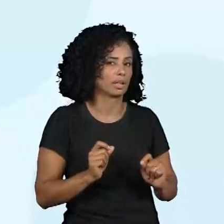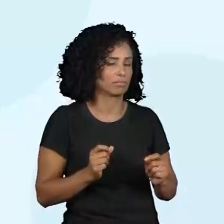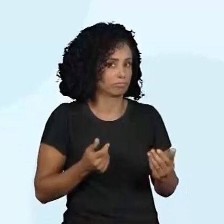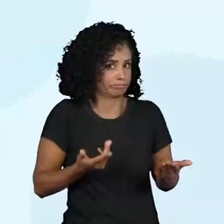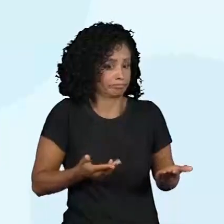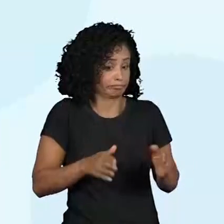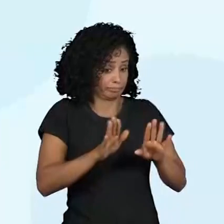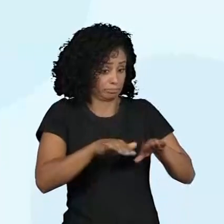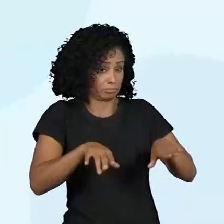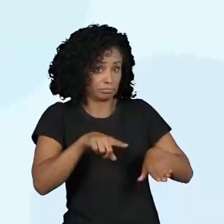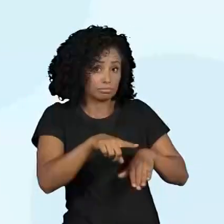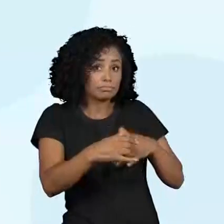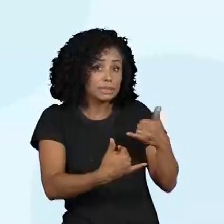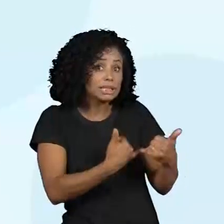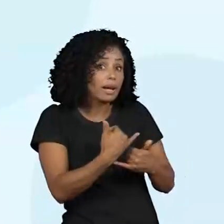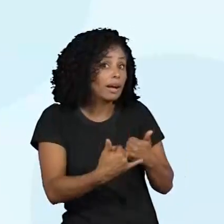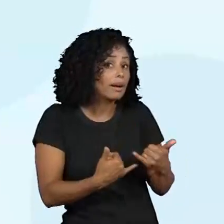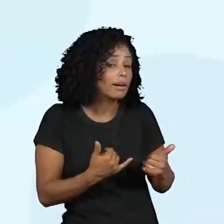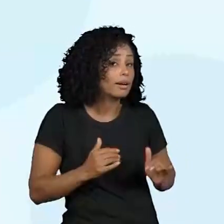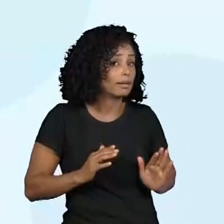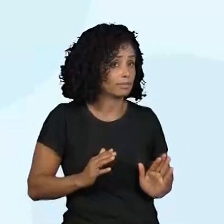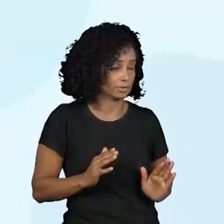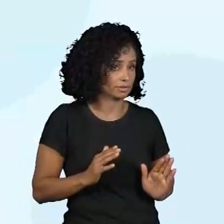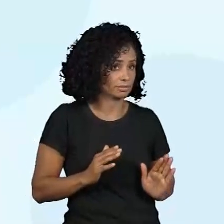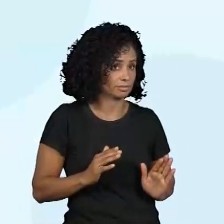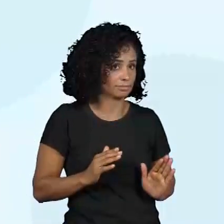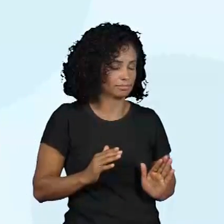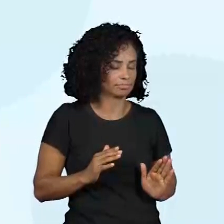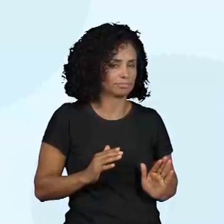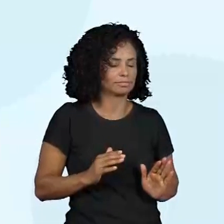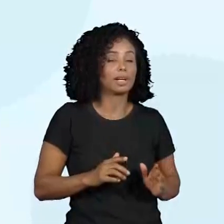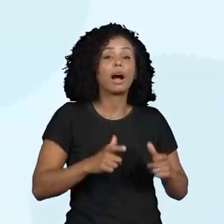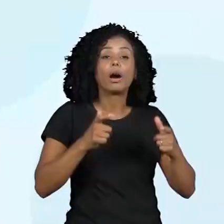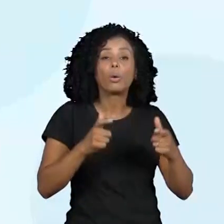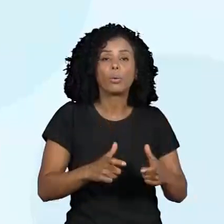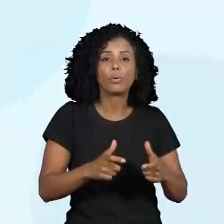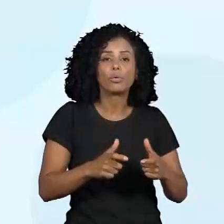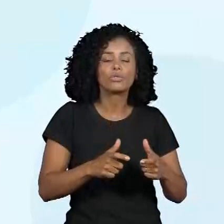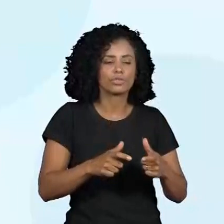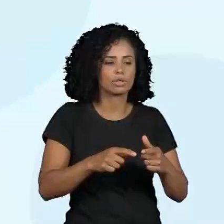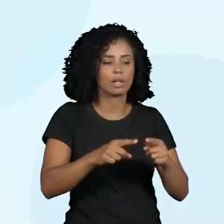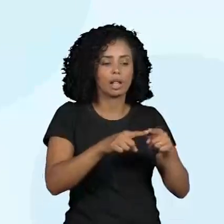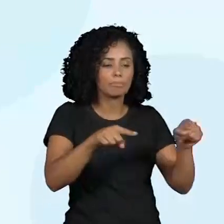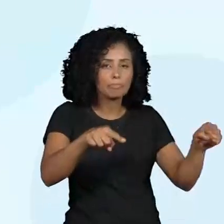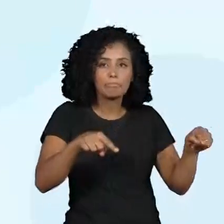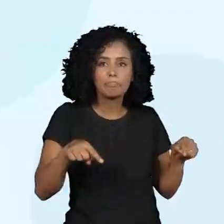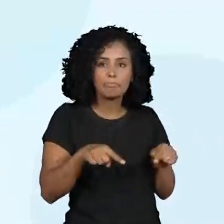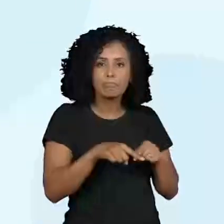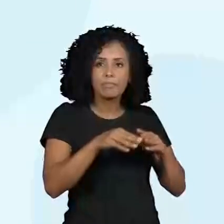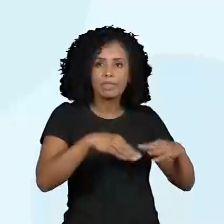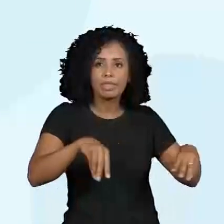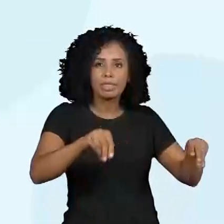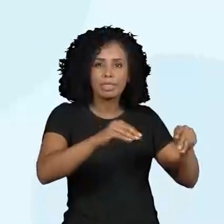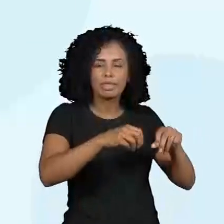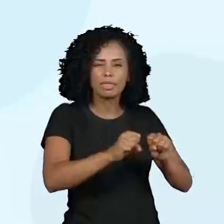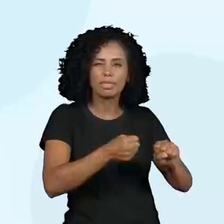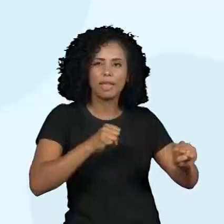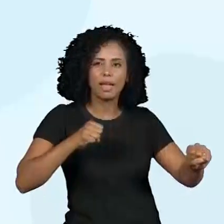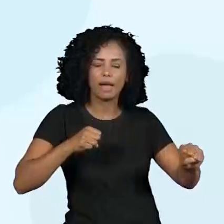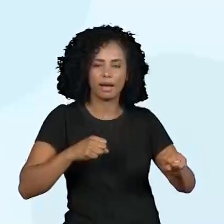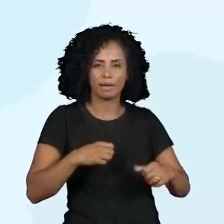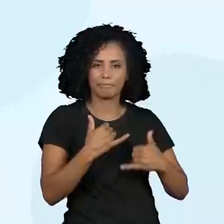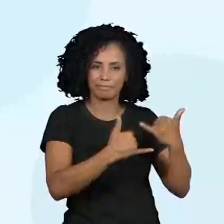crianças brincavam em um enorme terreno de terra Agora eu tenho as correções